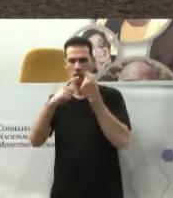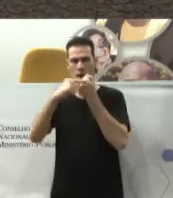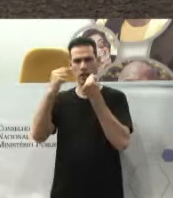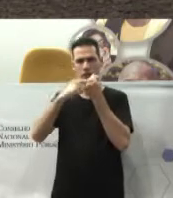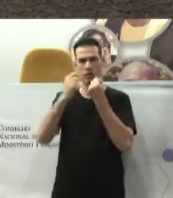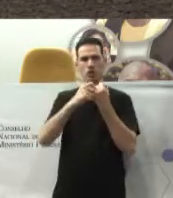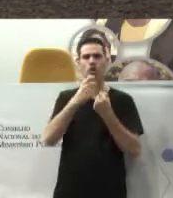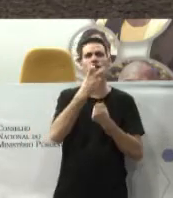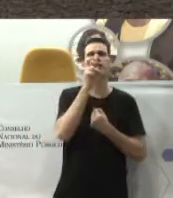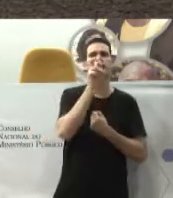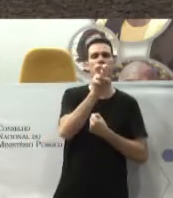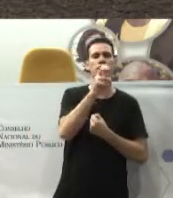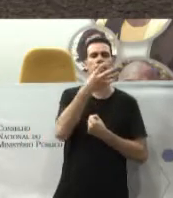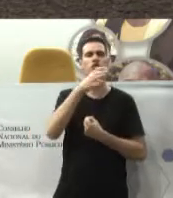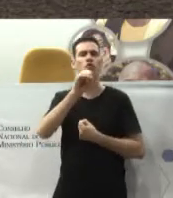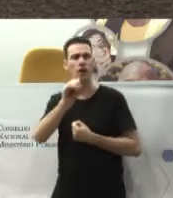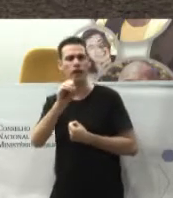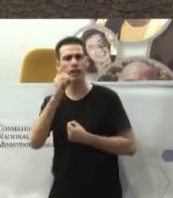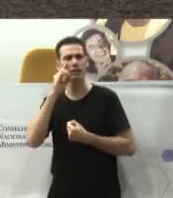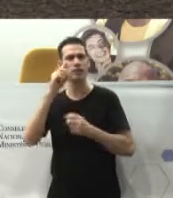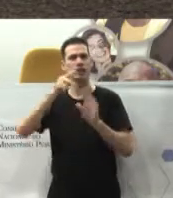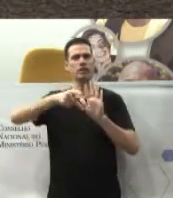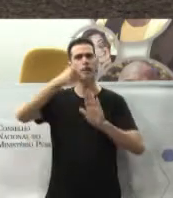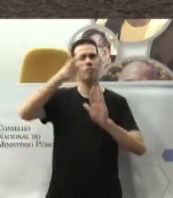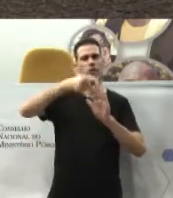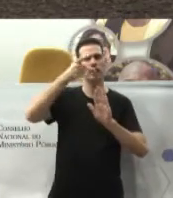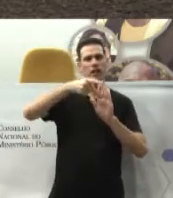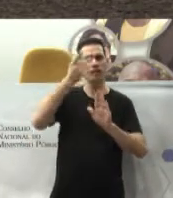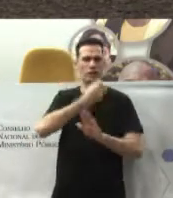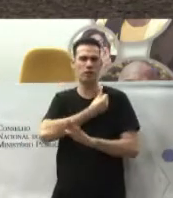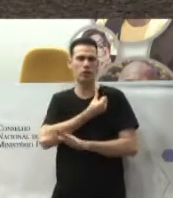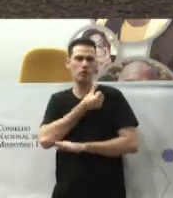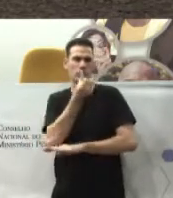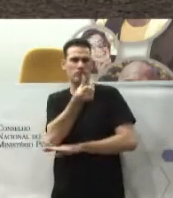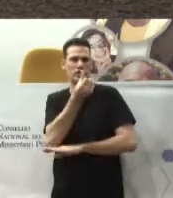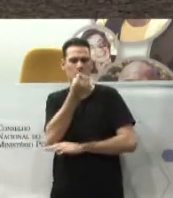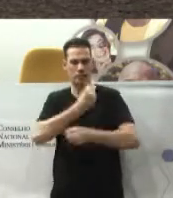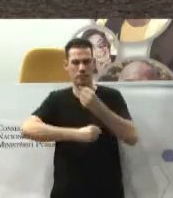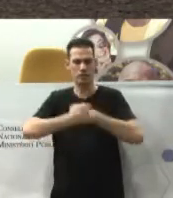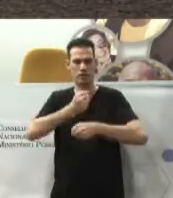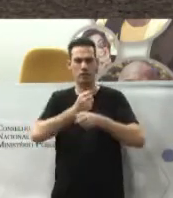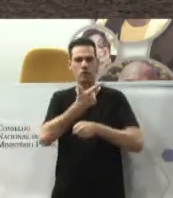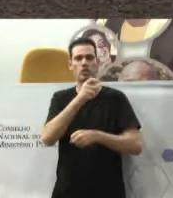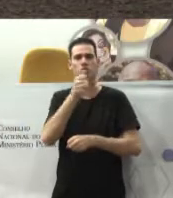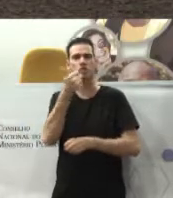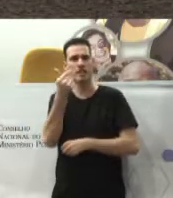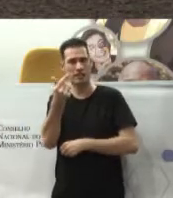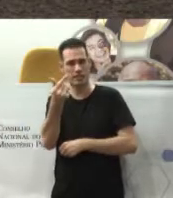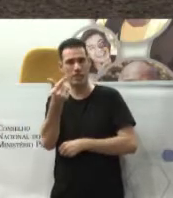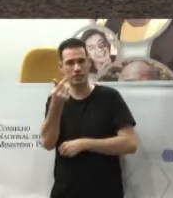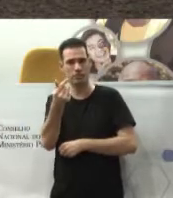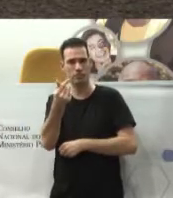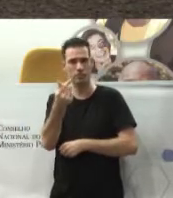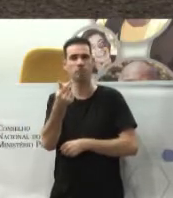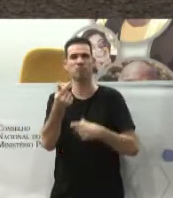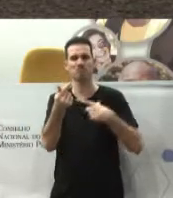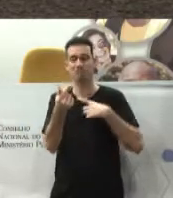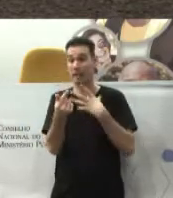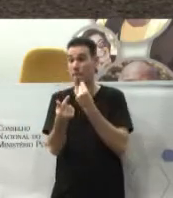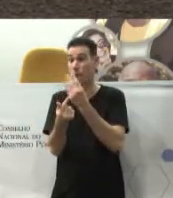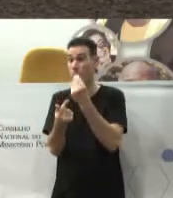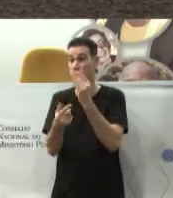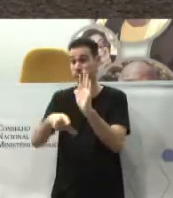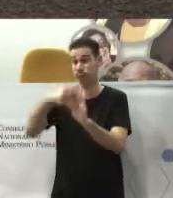540 da Portaria de Consolidação número 6 de 2017. Que foi isso, tinha